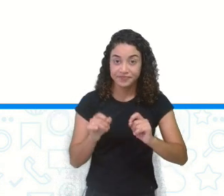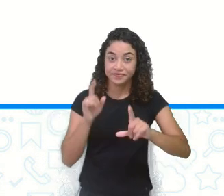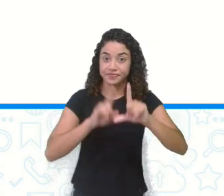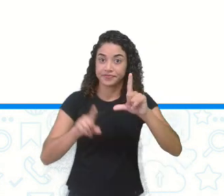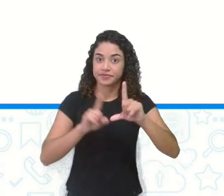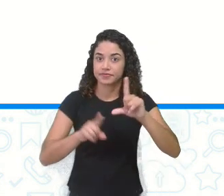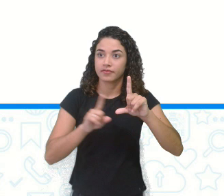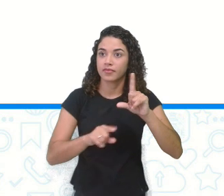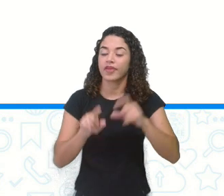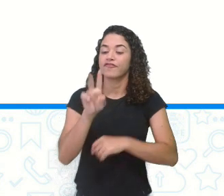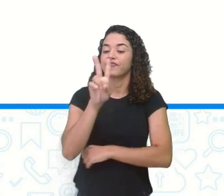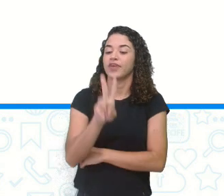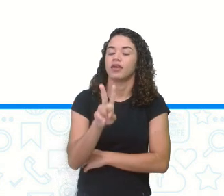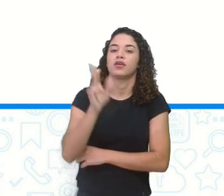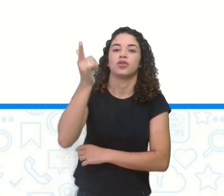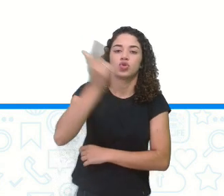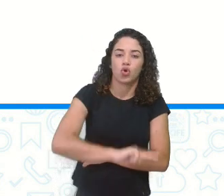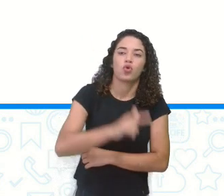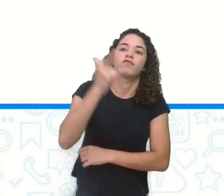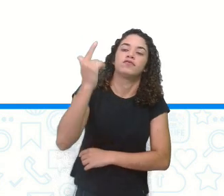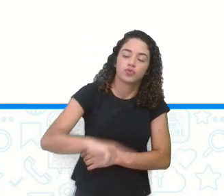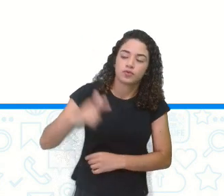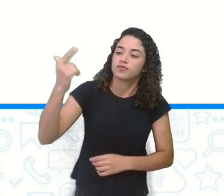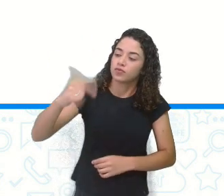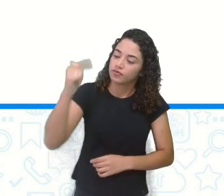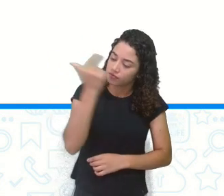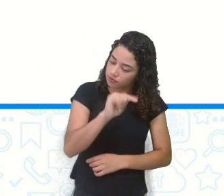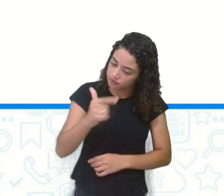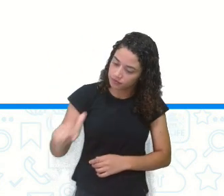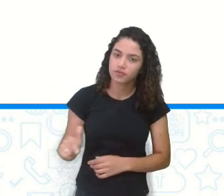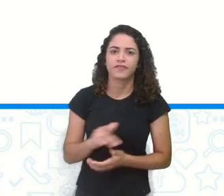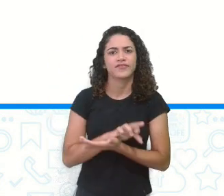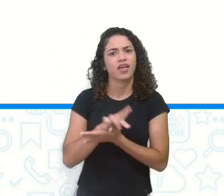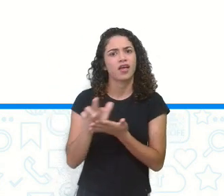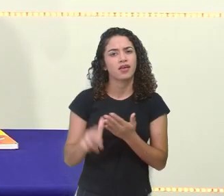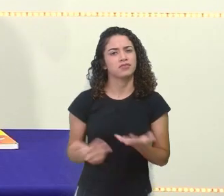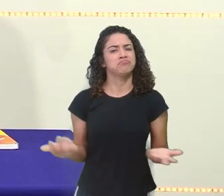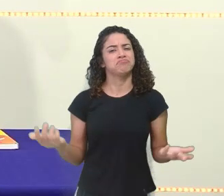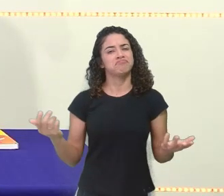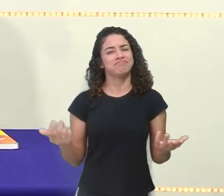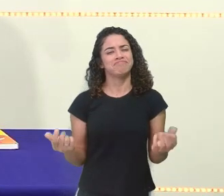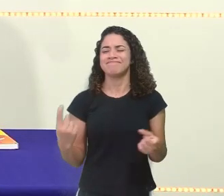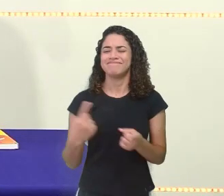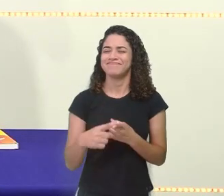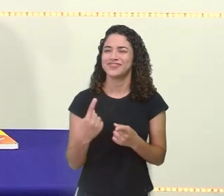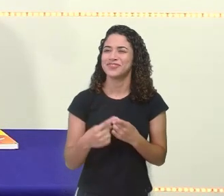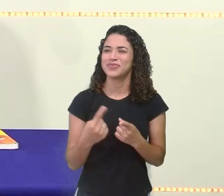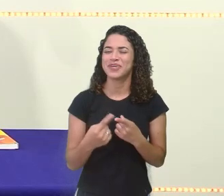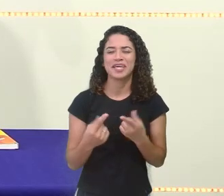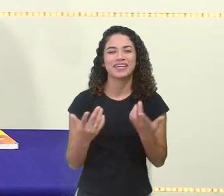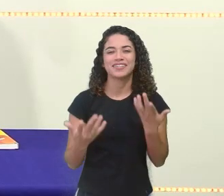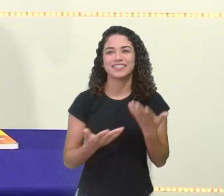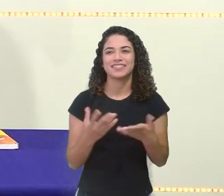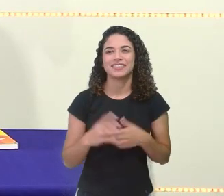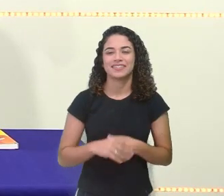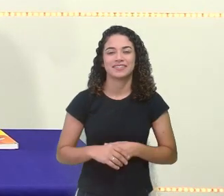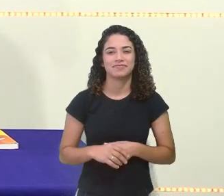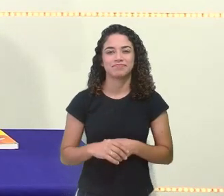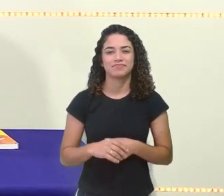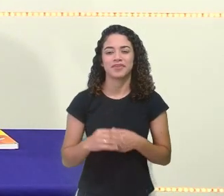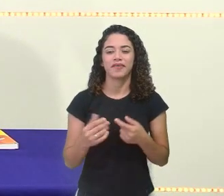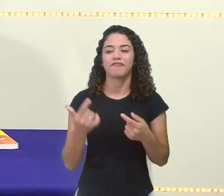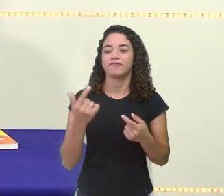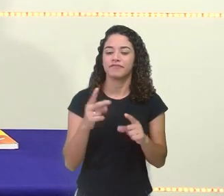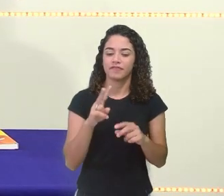sendo repetida várias vezes, né? Qual a ideia de movimento é